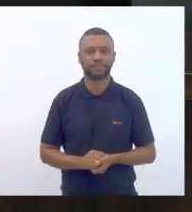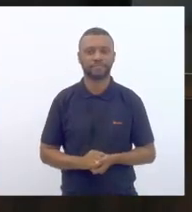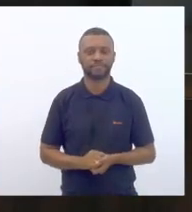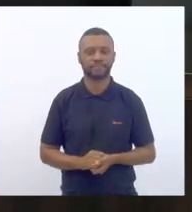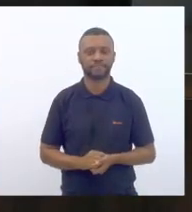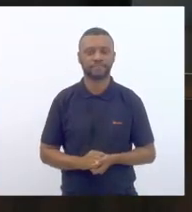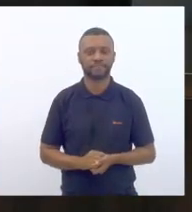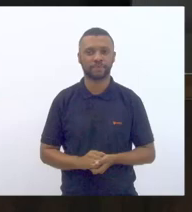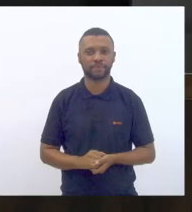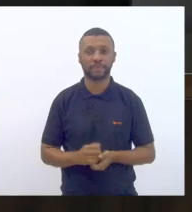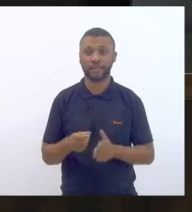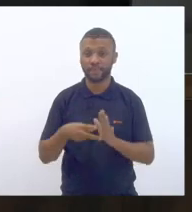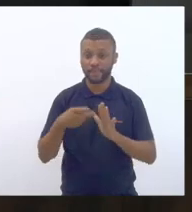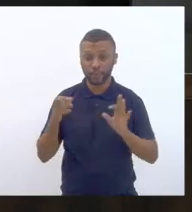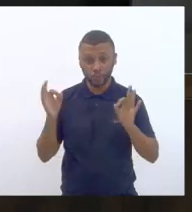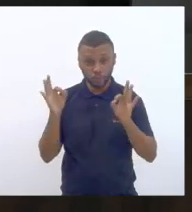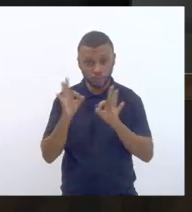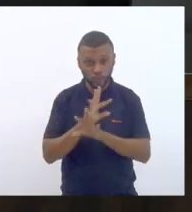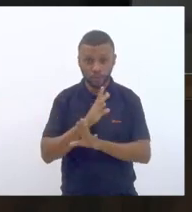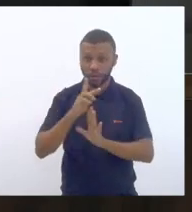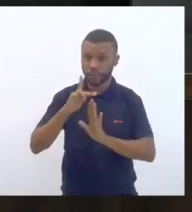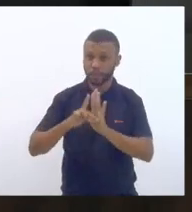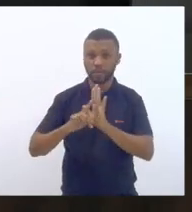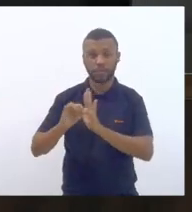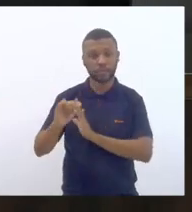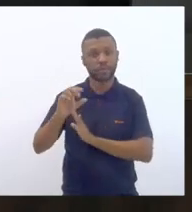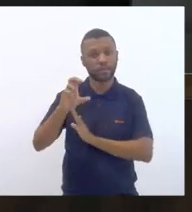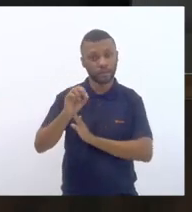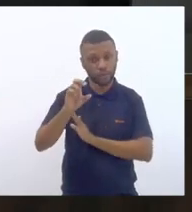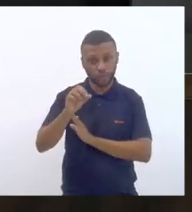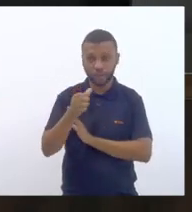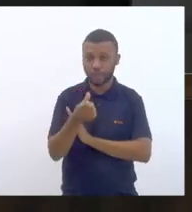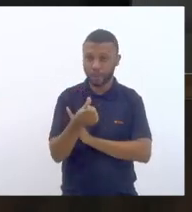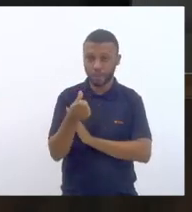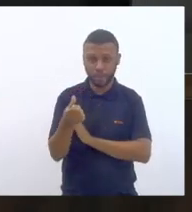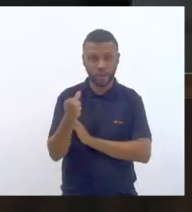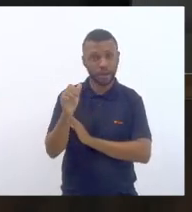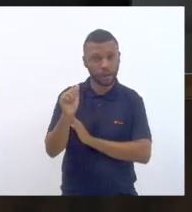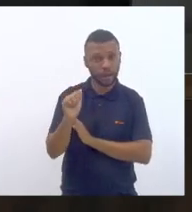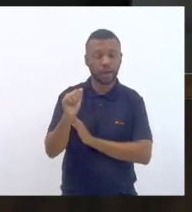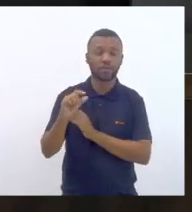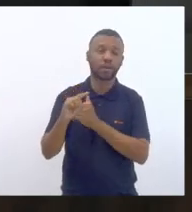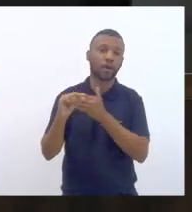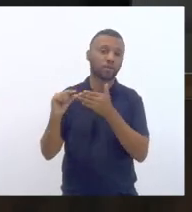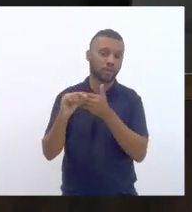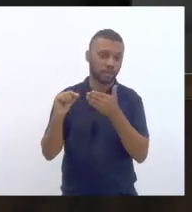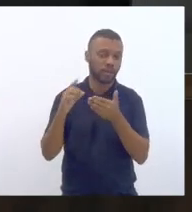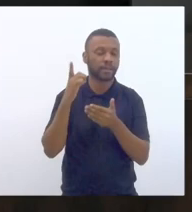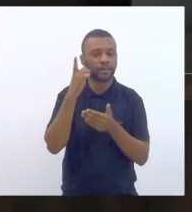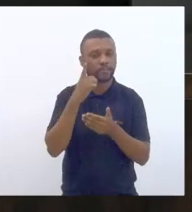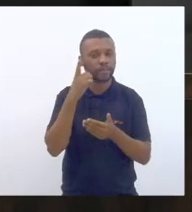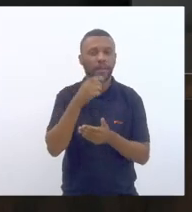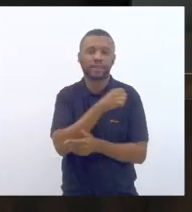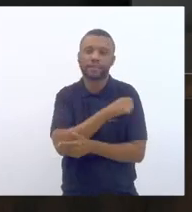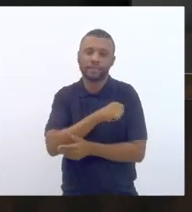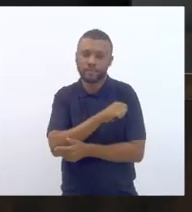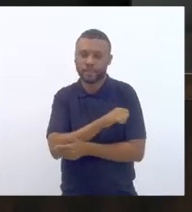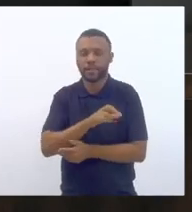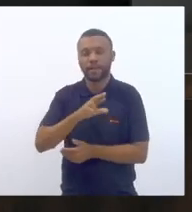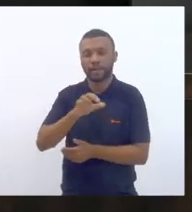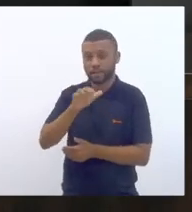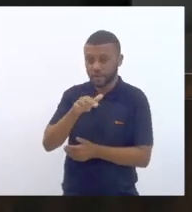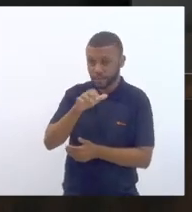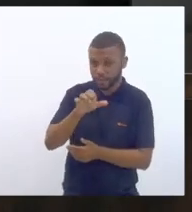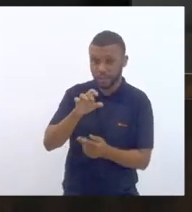45º da pauta, veto total aposto ao projeto de lei 5066-A de 21, de autoria das deputadas enfermeira Rejane, Alana Passo e Tia